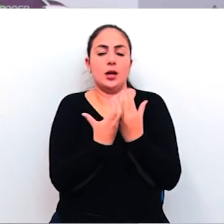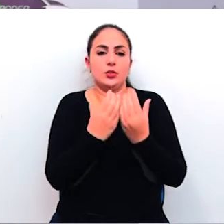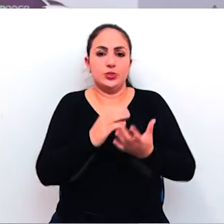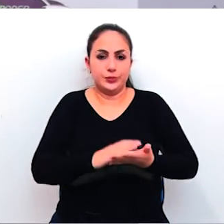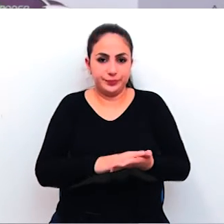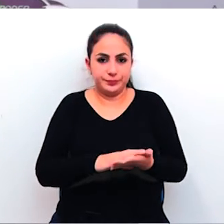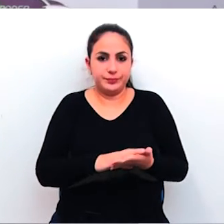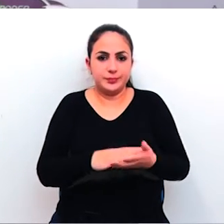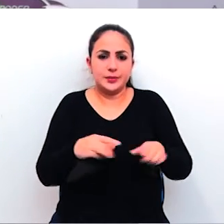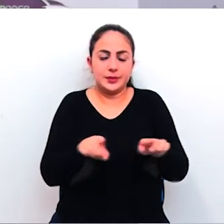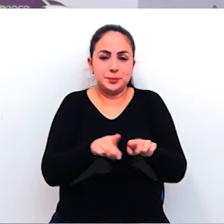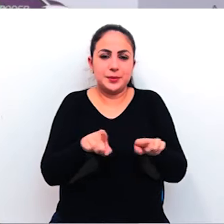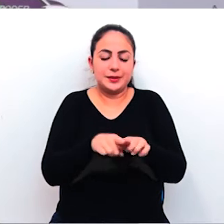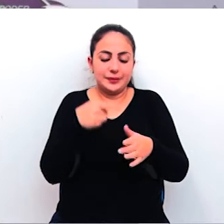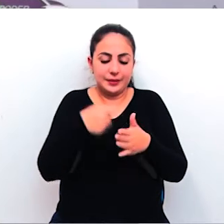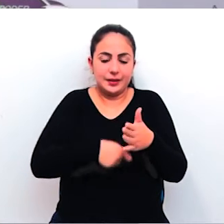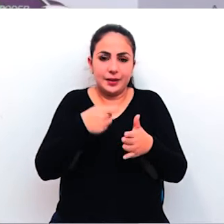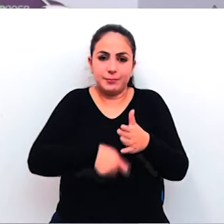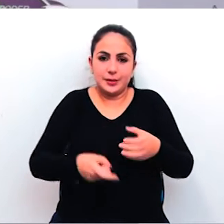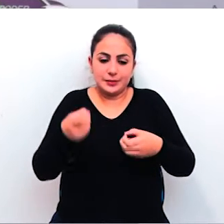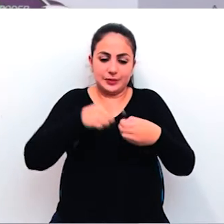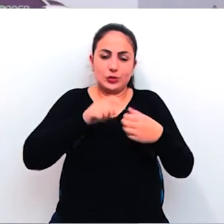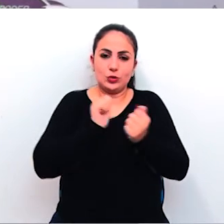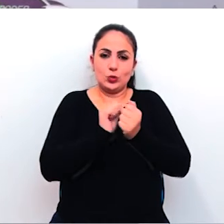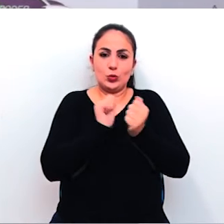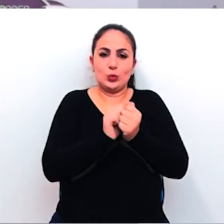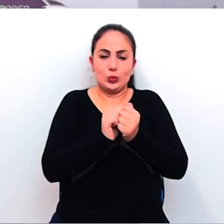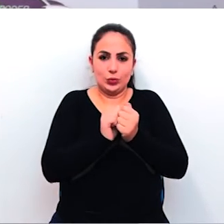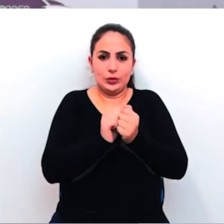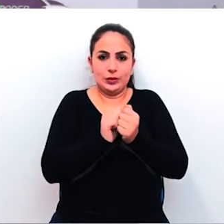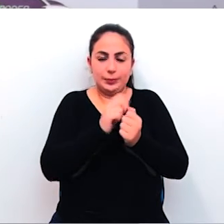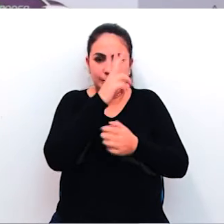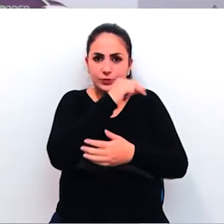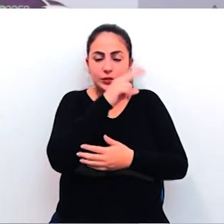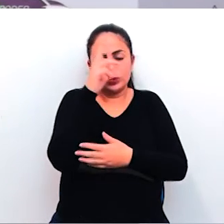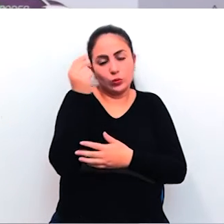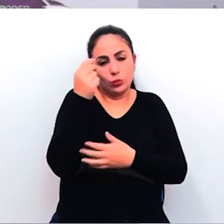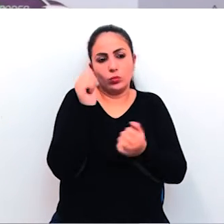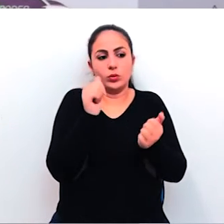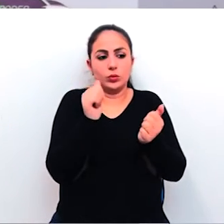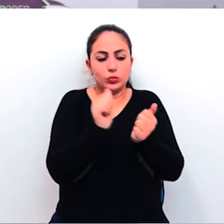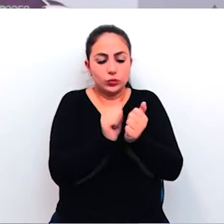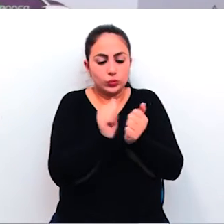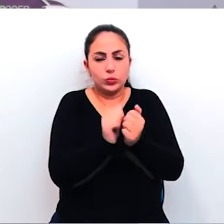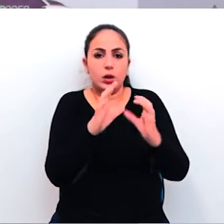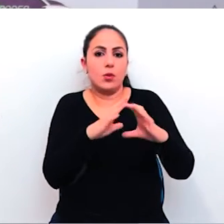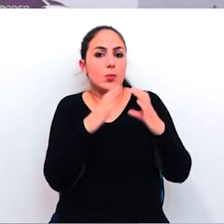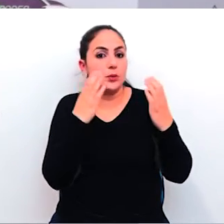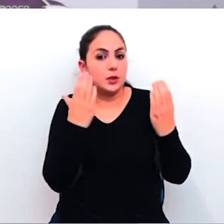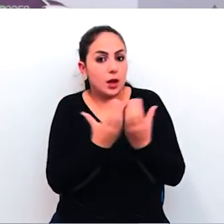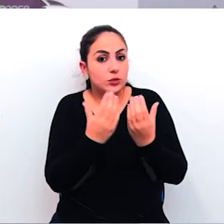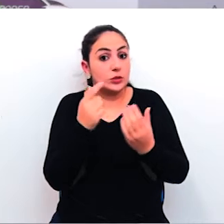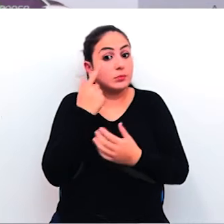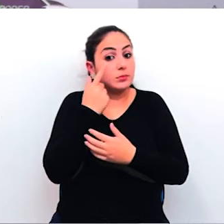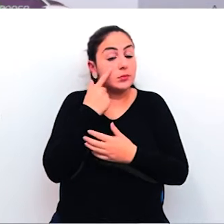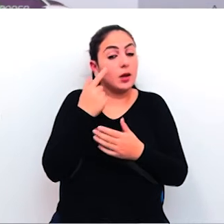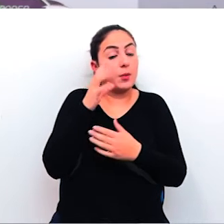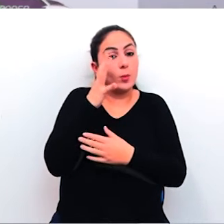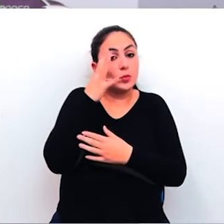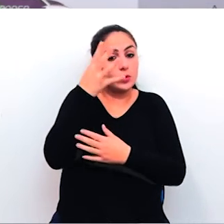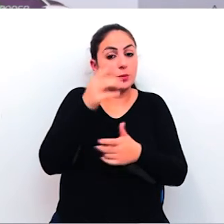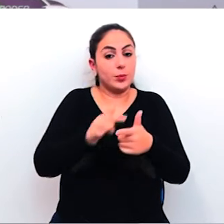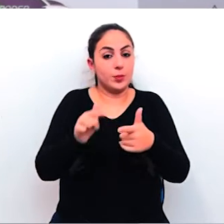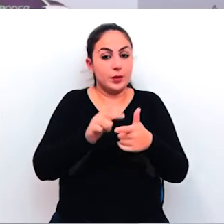comunidade e tentar e parceria com o também com a prefeitura e com as comunidades ali e